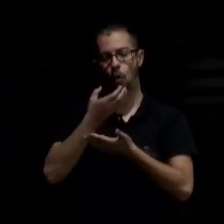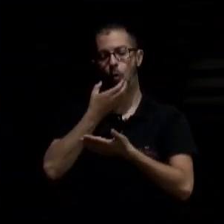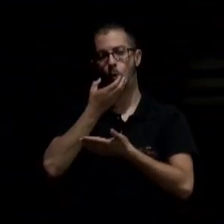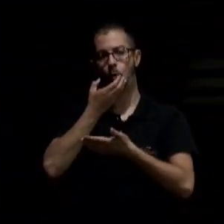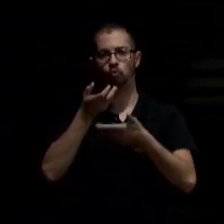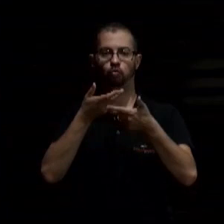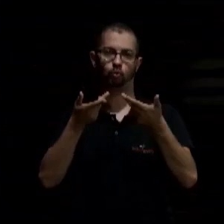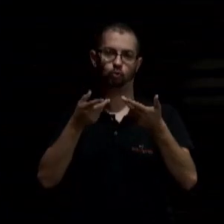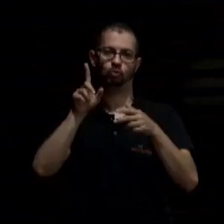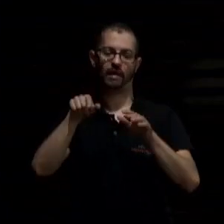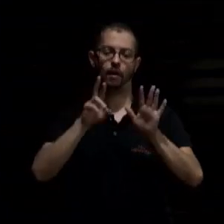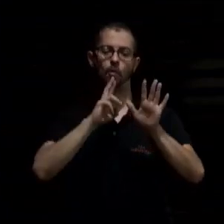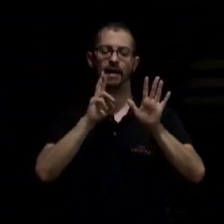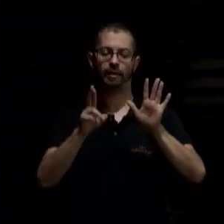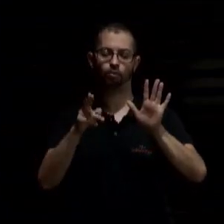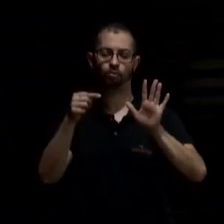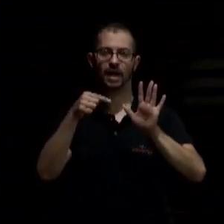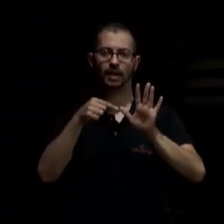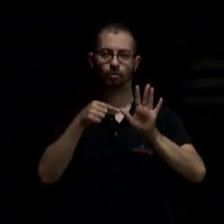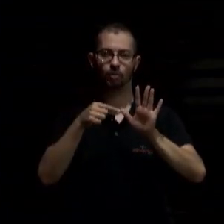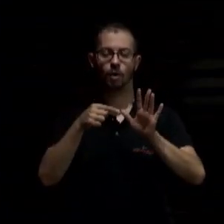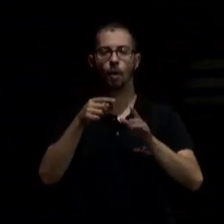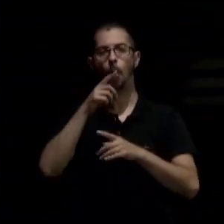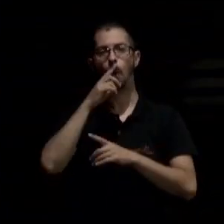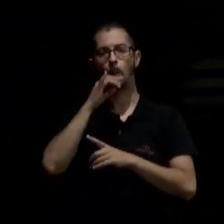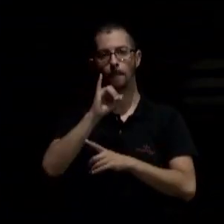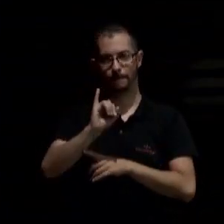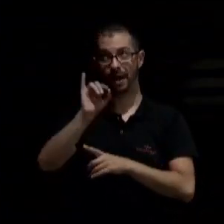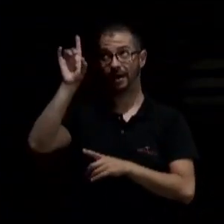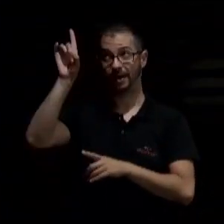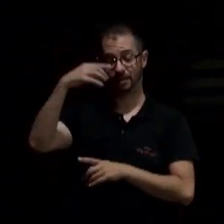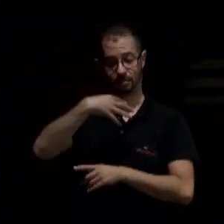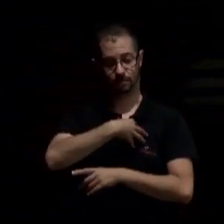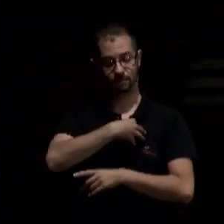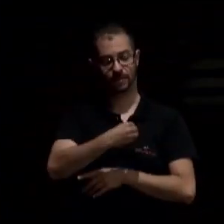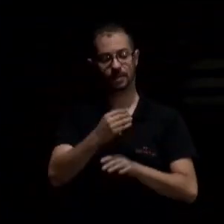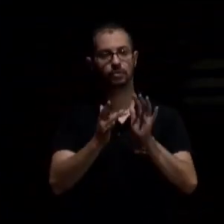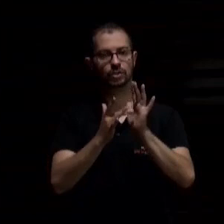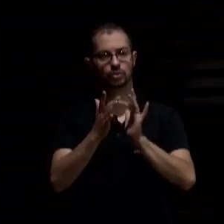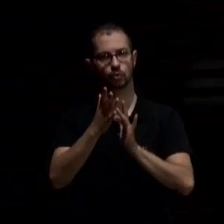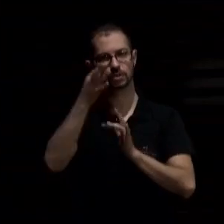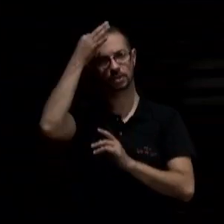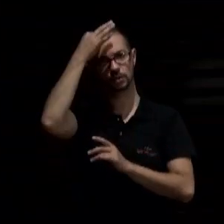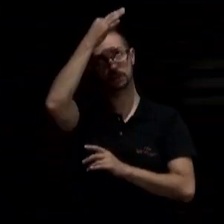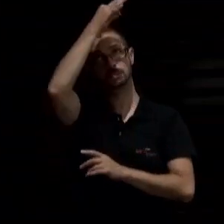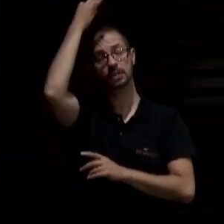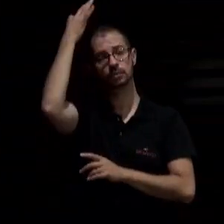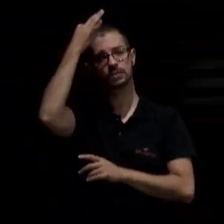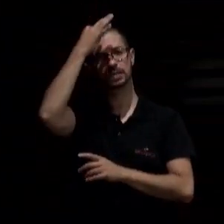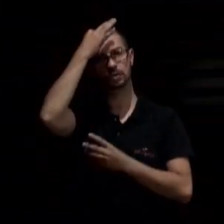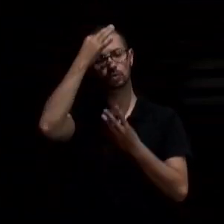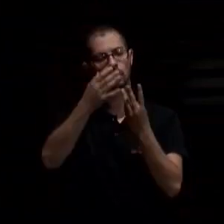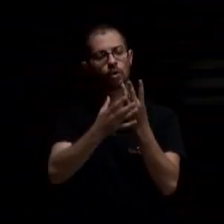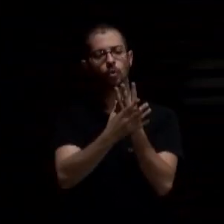é o resultado. O Pai, o Filho e o Espírito Santo. A Trindade representada